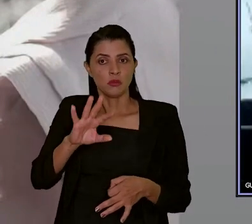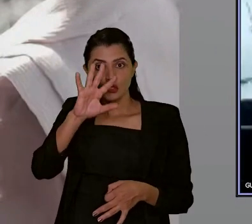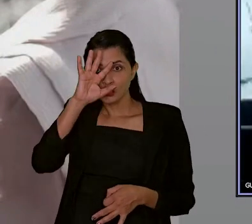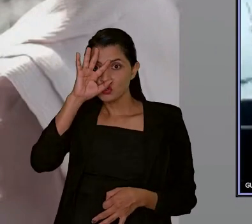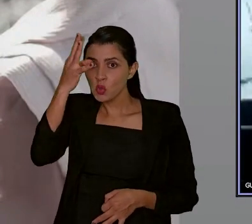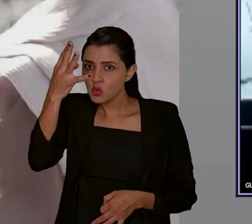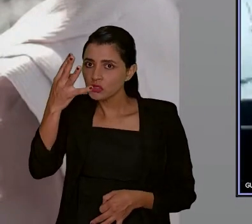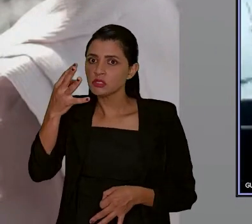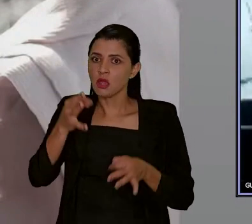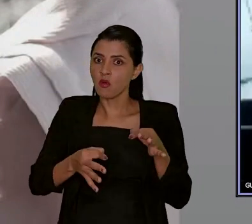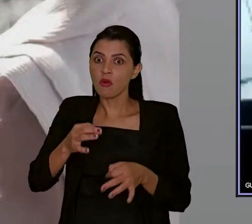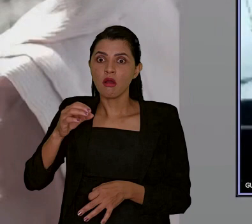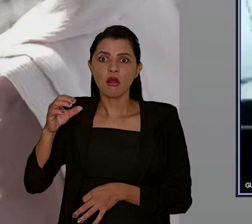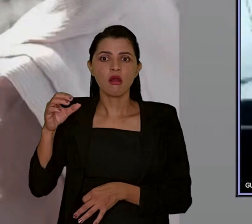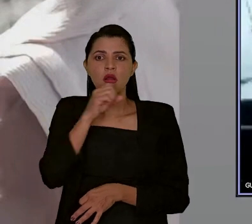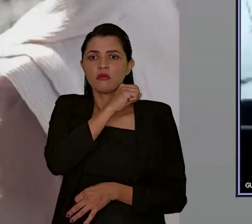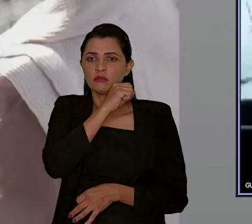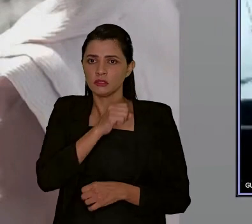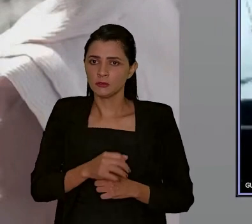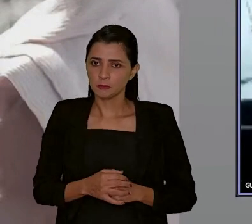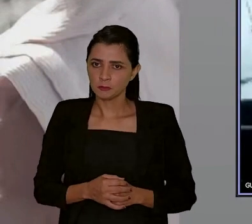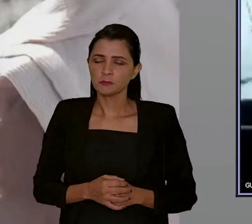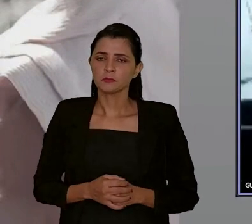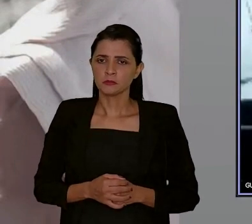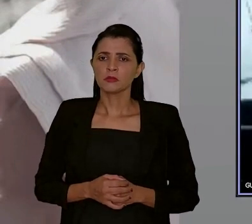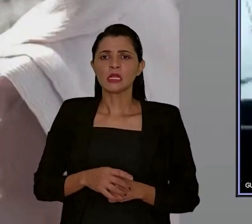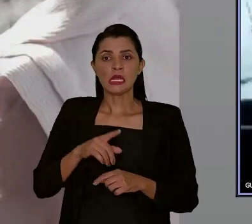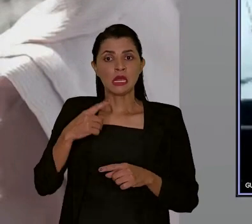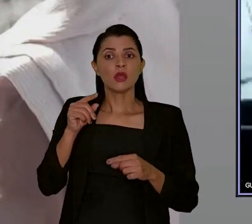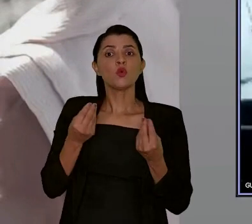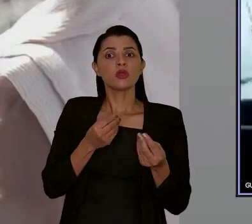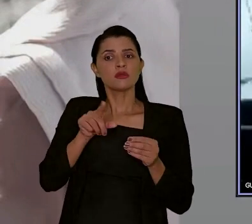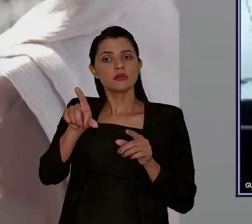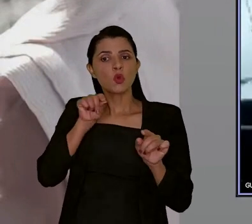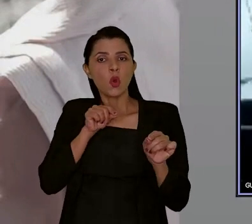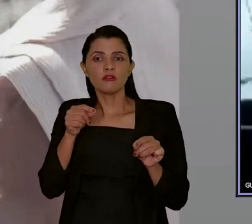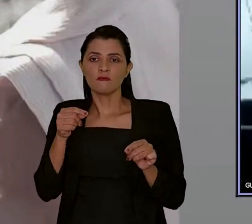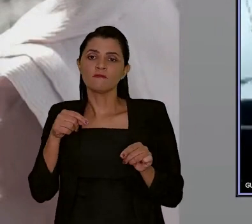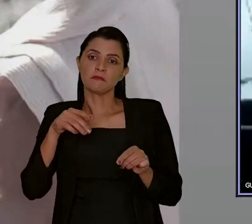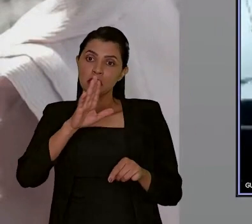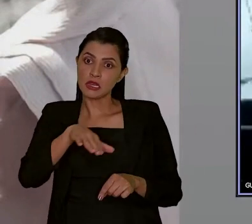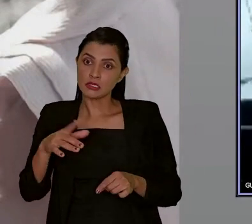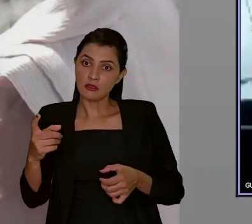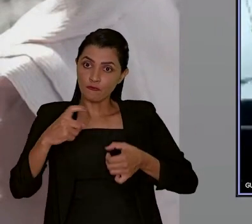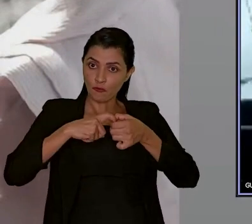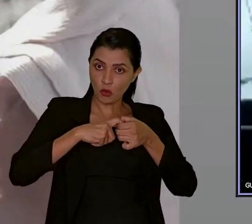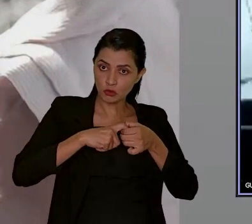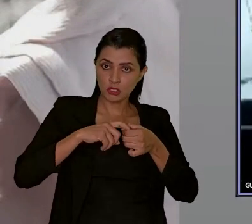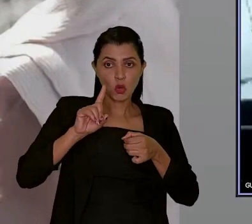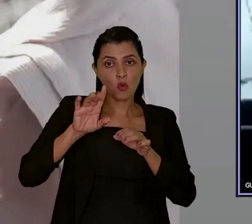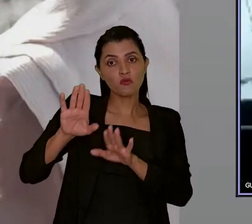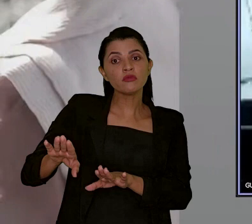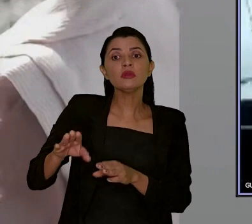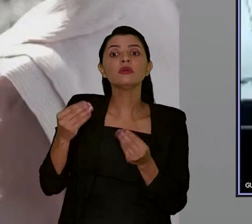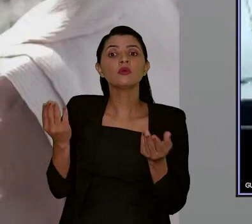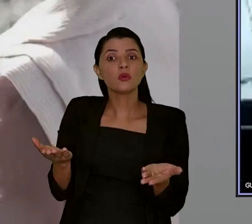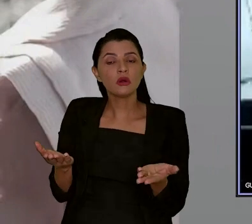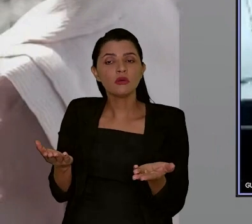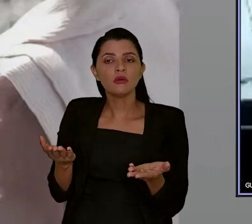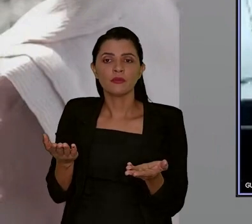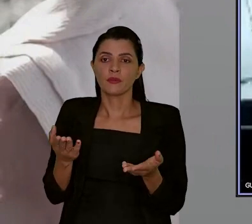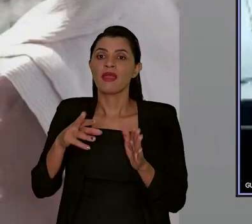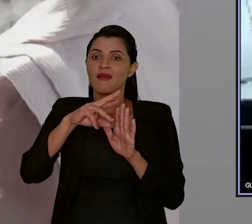rápida, que defina se ela deve retornar ou se ela não deve retornar. A regra é o retorno.